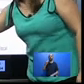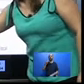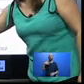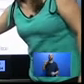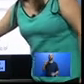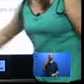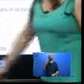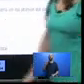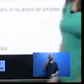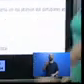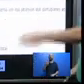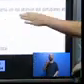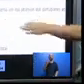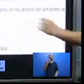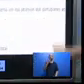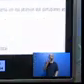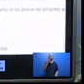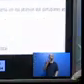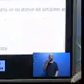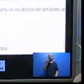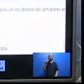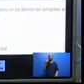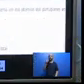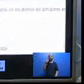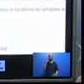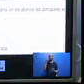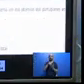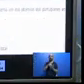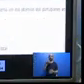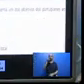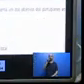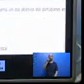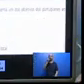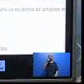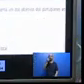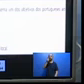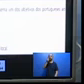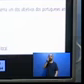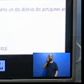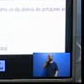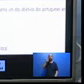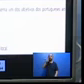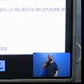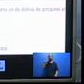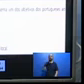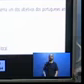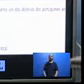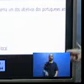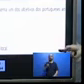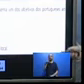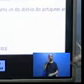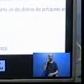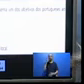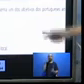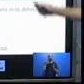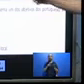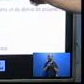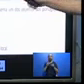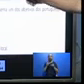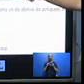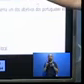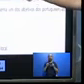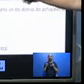a 1519. Só olhar na legenda. Todas as figuras, todos os mapas têm legenda.